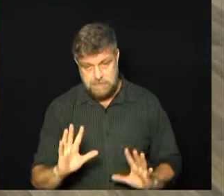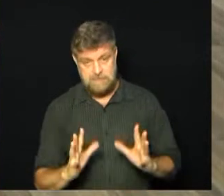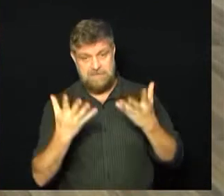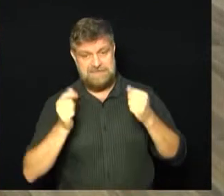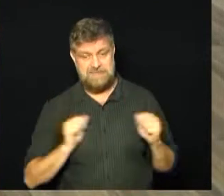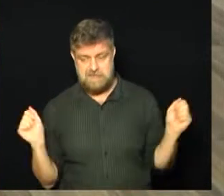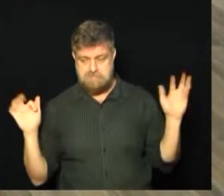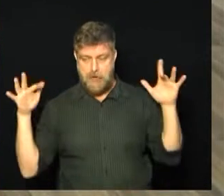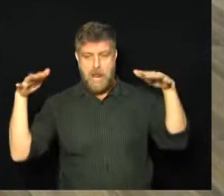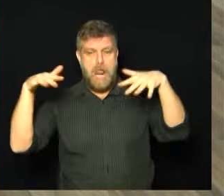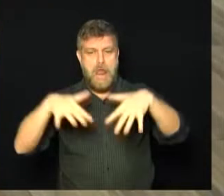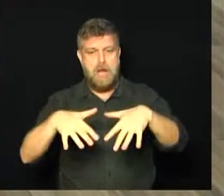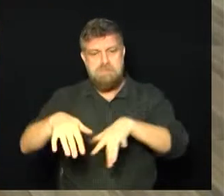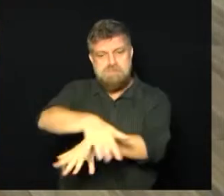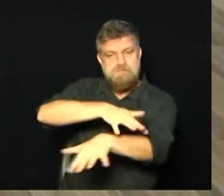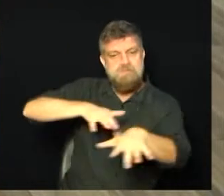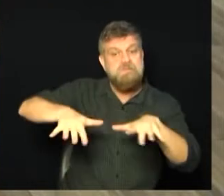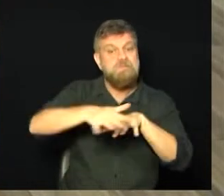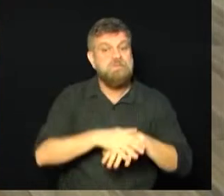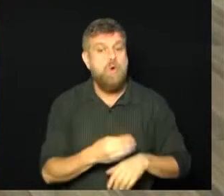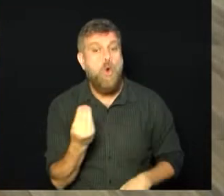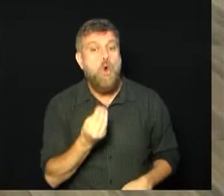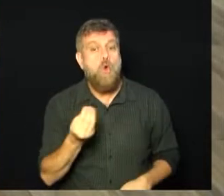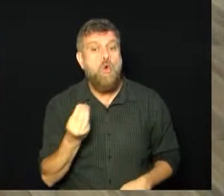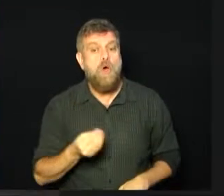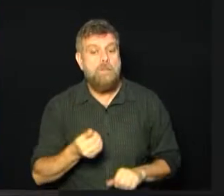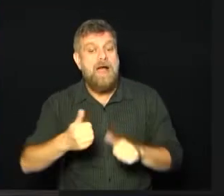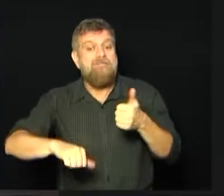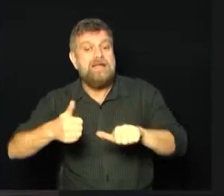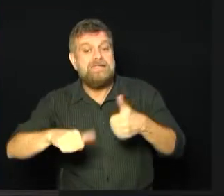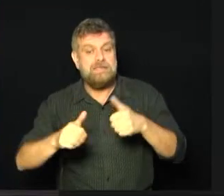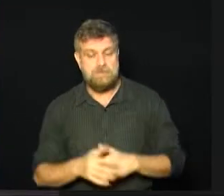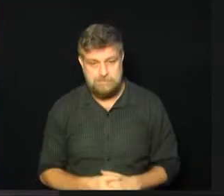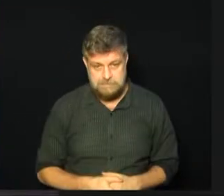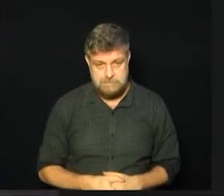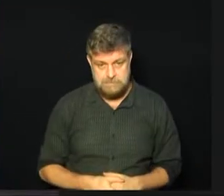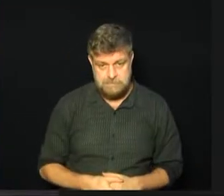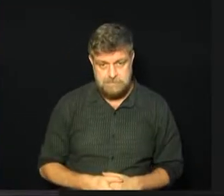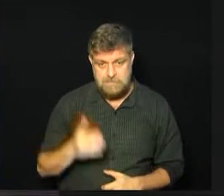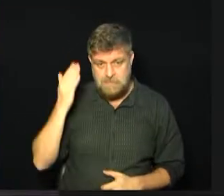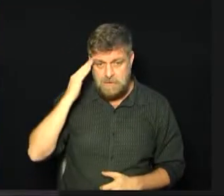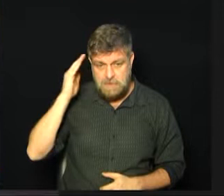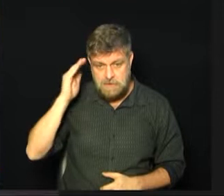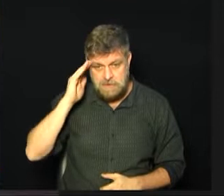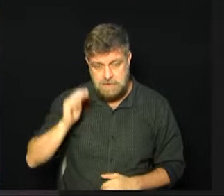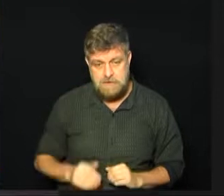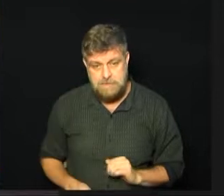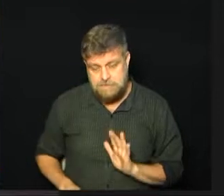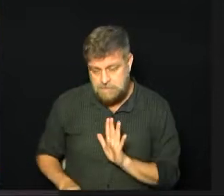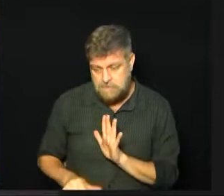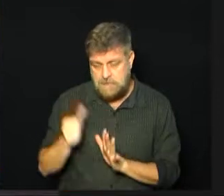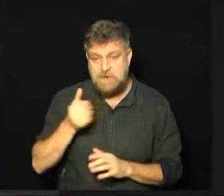geram aglomerações? Olha, vamos entender que, primeiro, né?